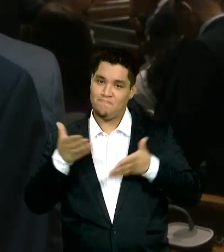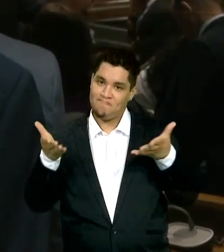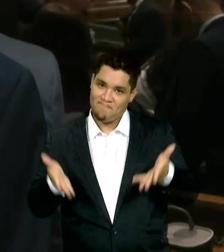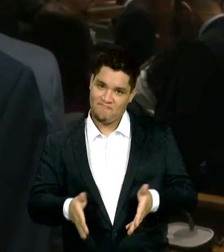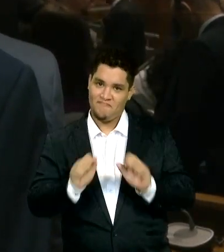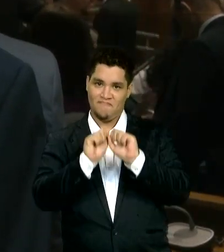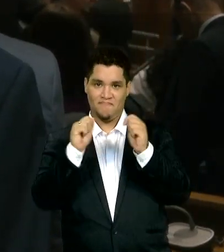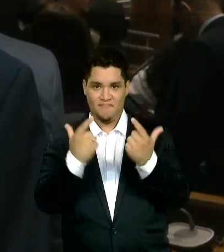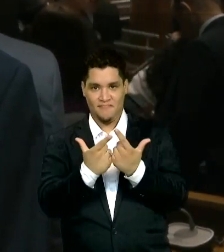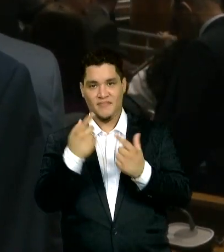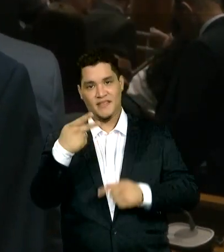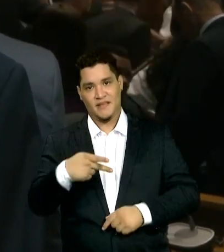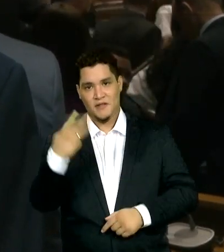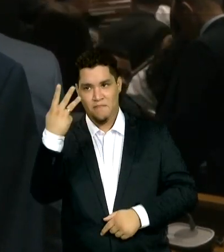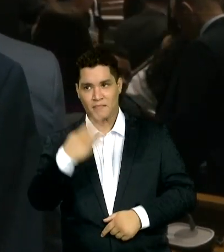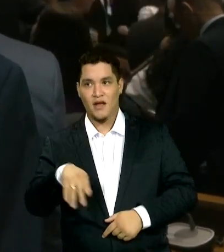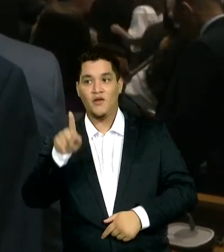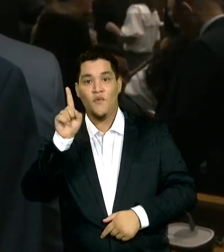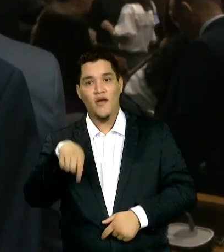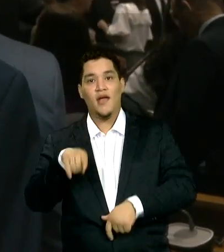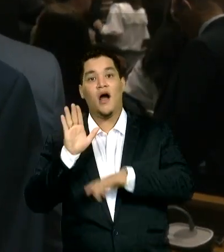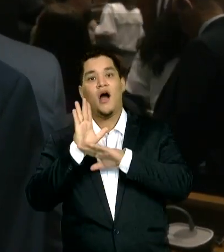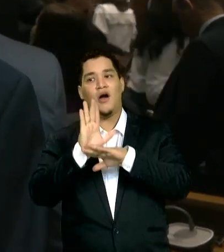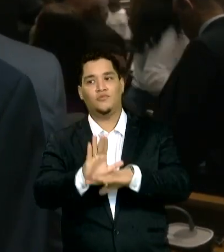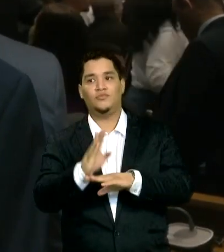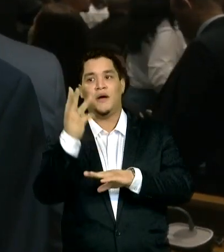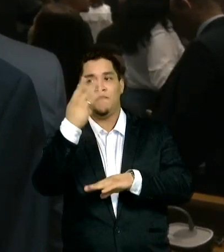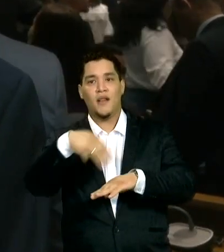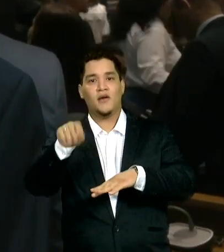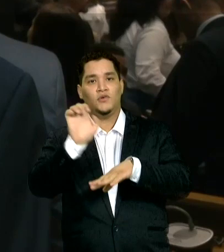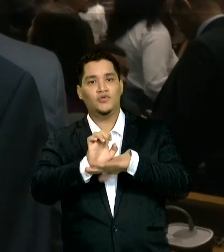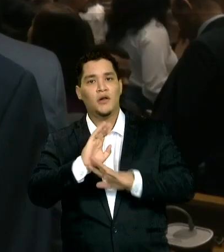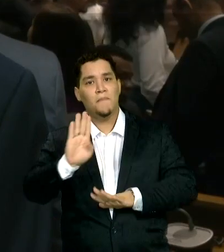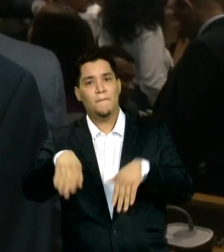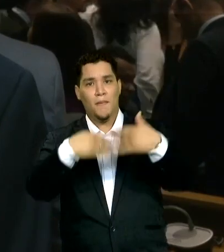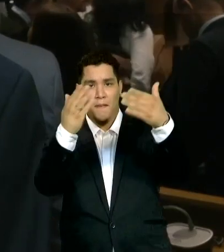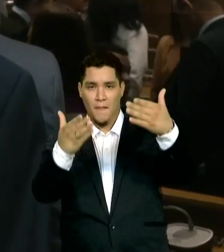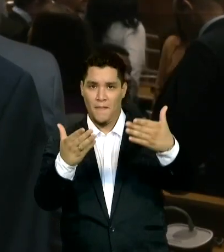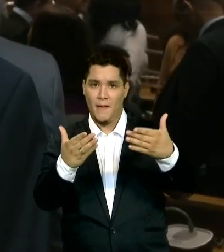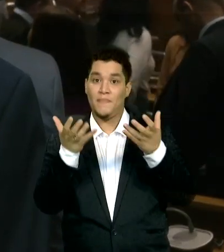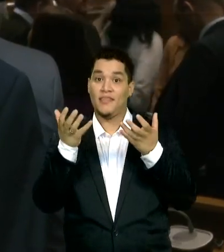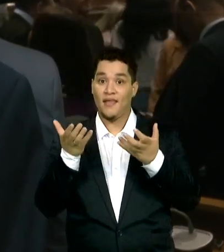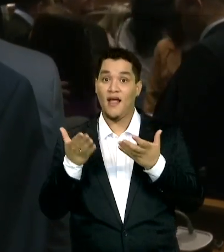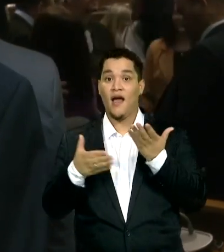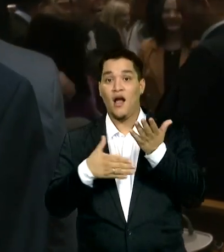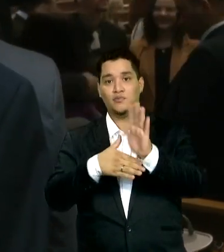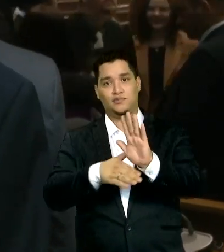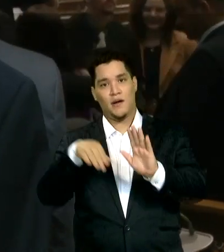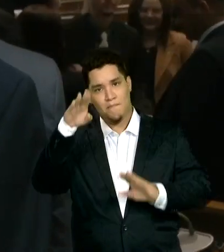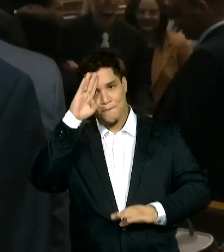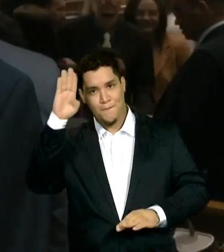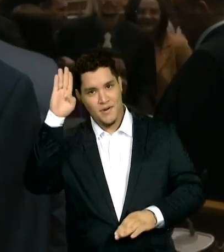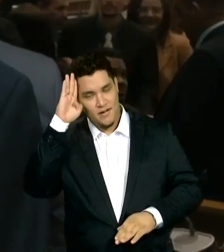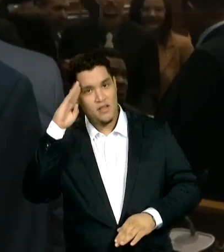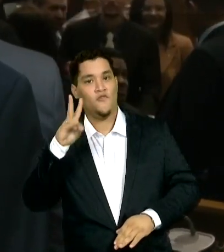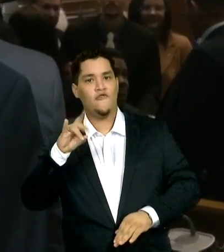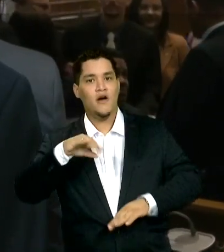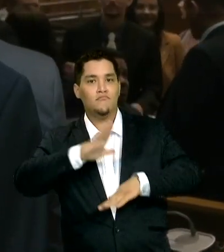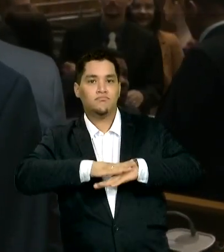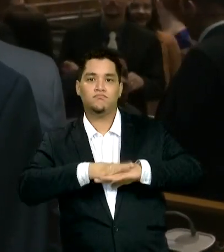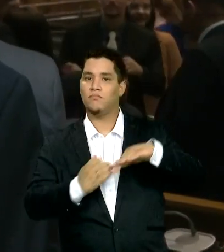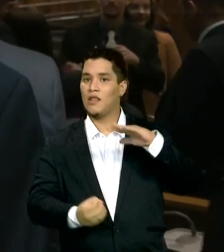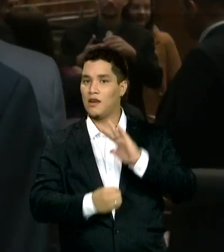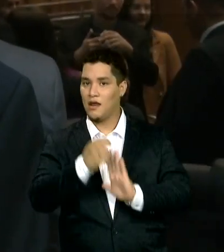Legislativa do Maranhão. Ajudar o nosso Estado, ajudar o nosso governador Carlos Brandão a fazer, a implementar as políticas